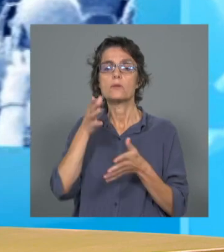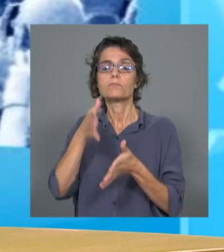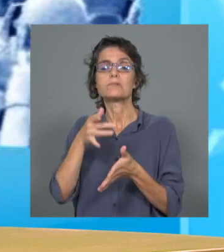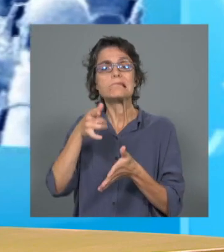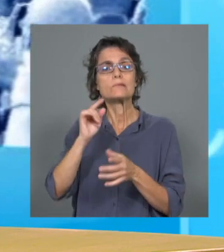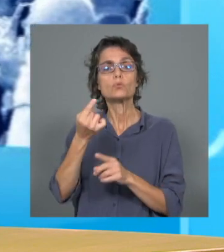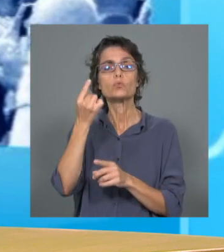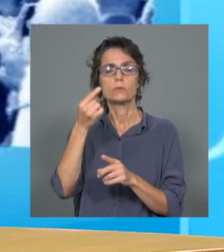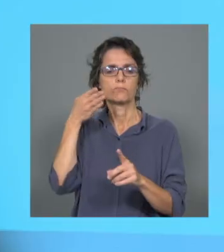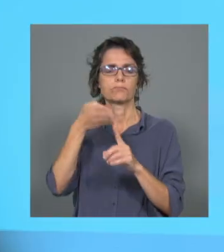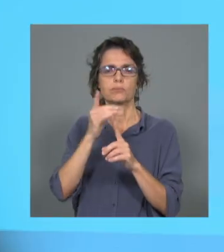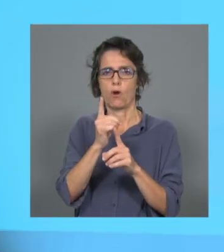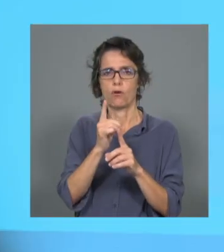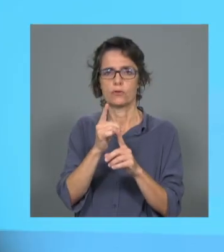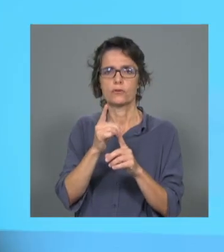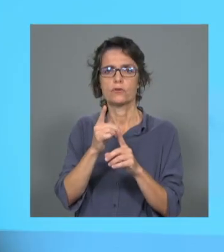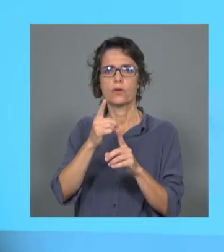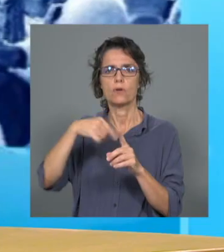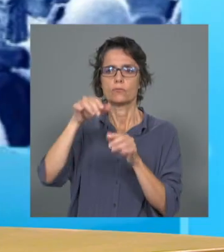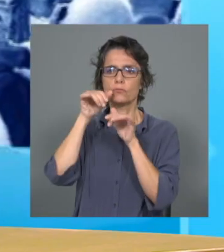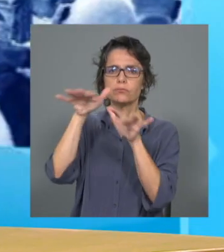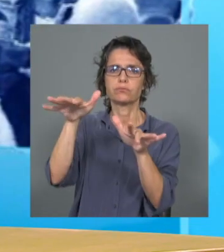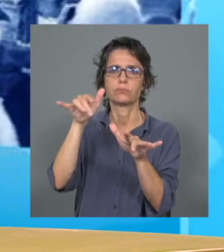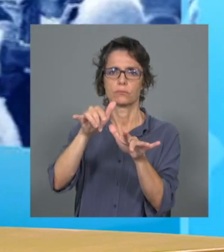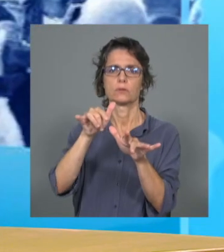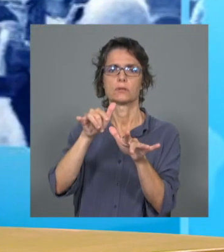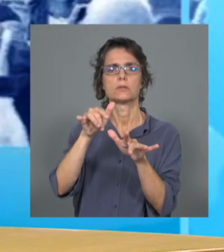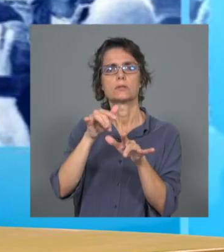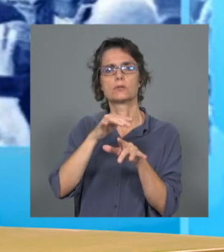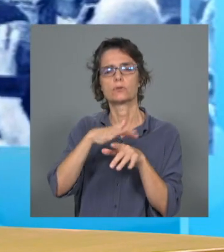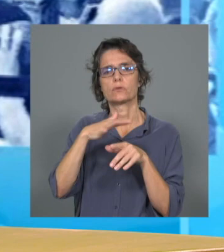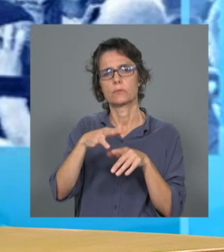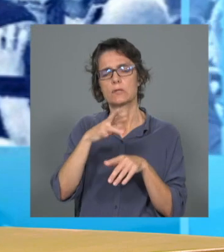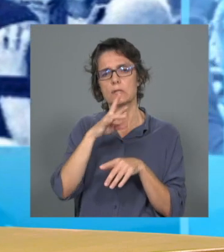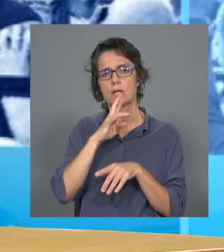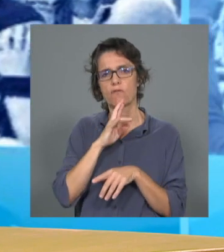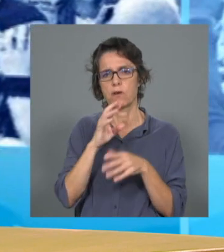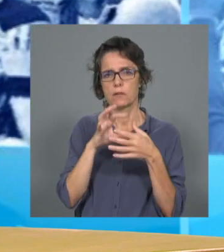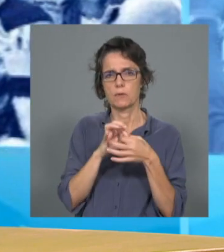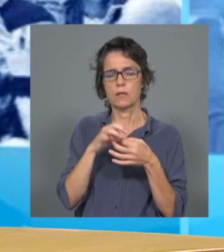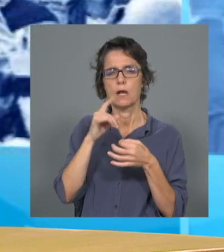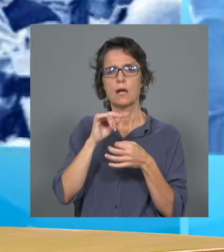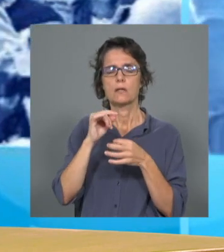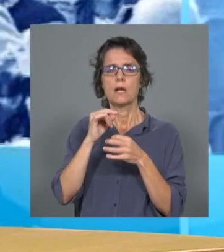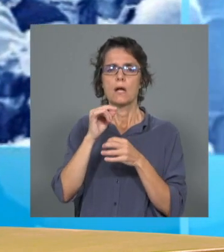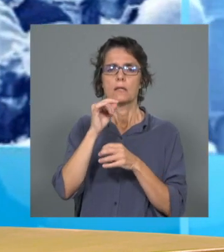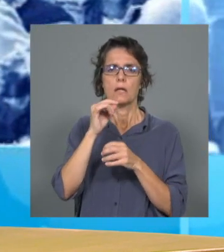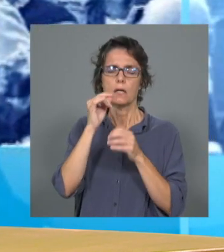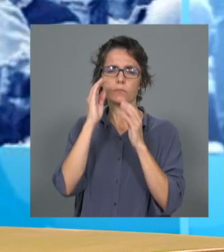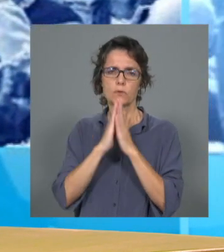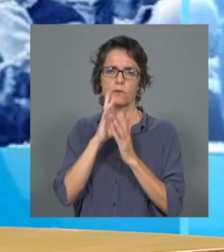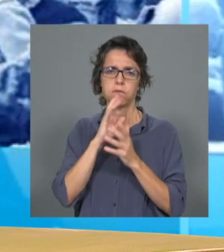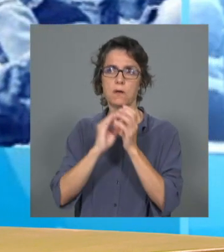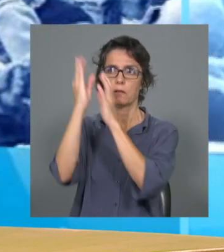é o essencial, ou seja, a difusão da mensagem de Fátima, a difusão das aparições e, no